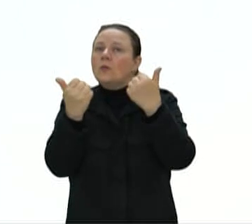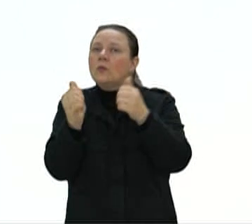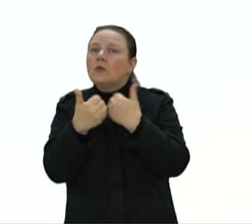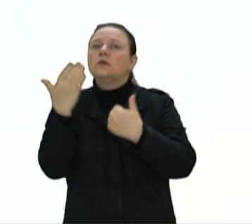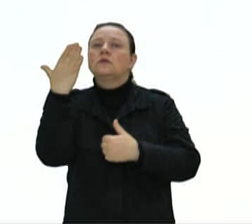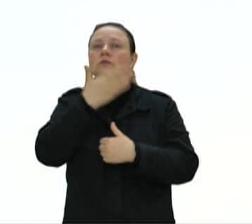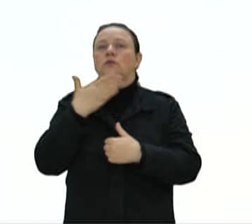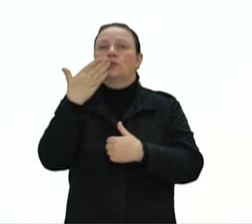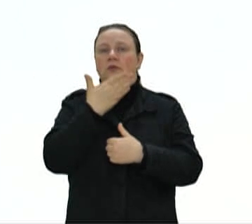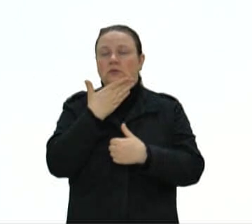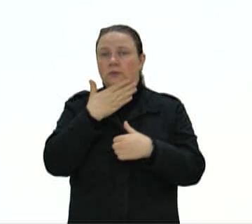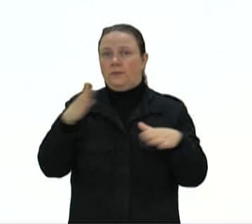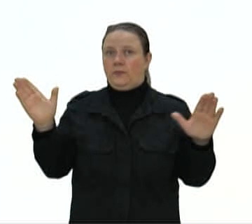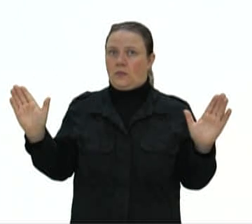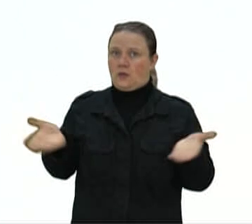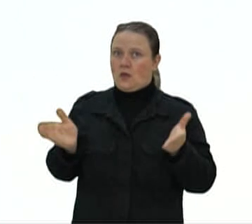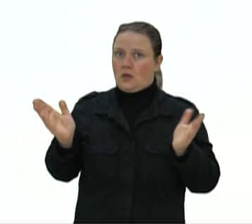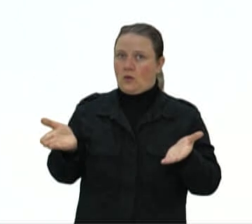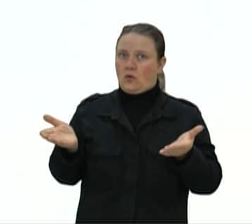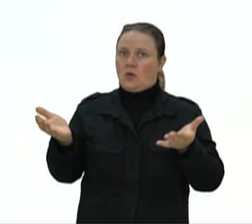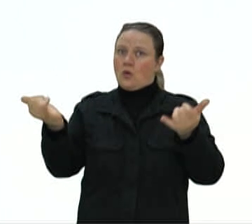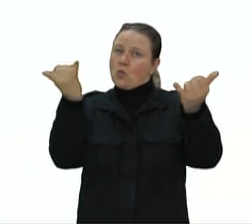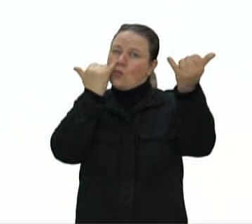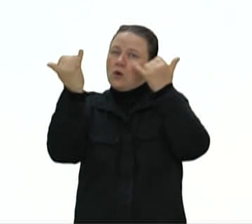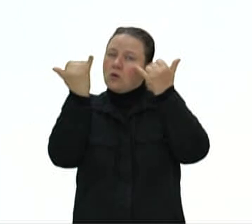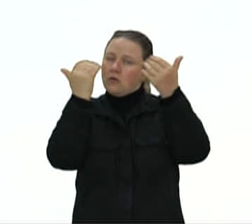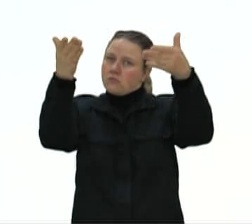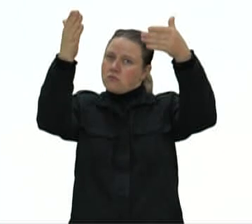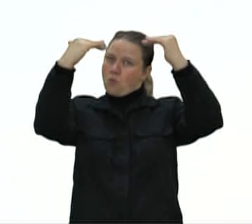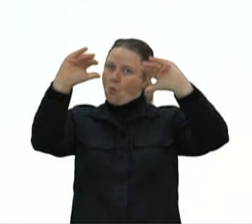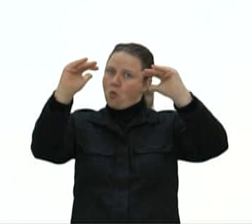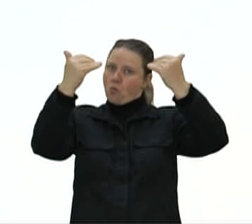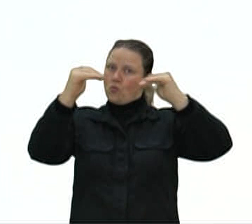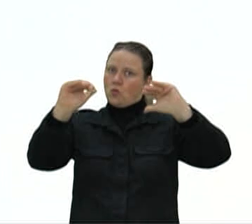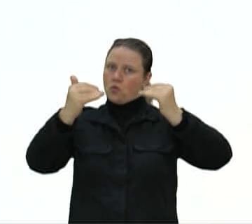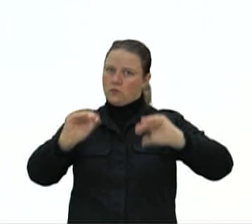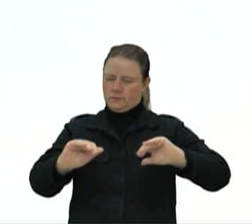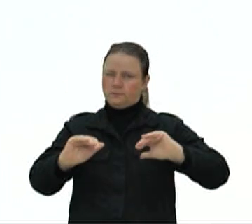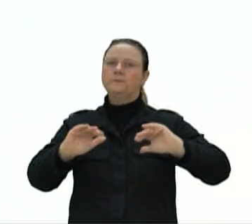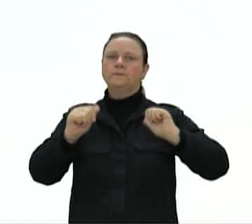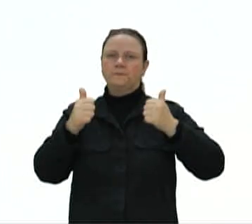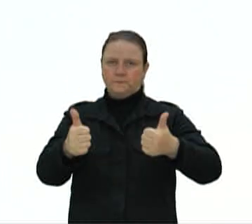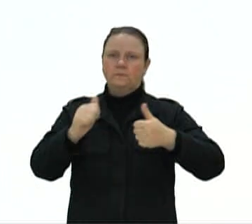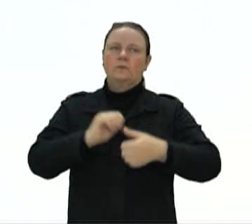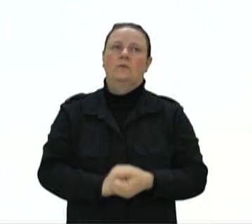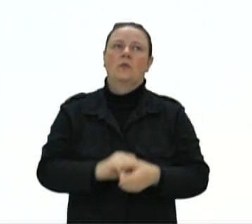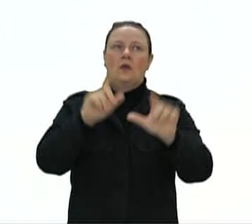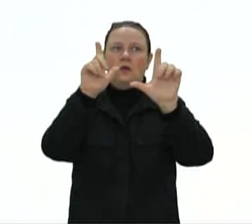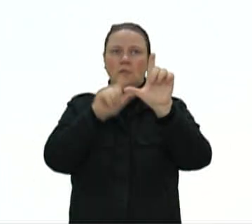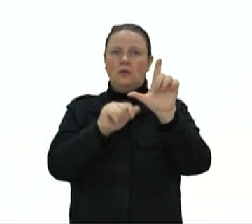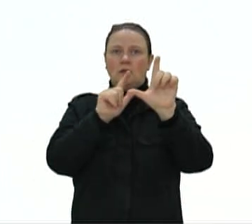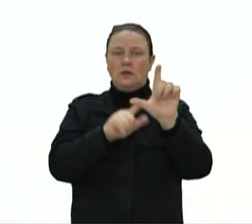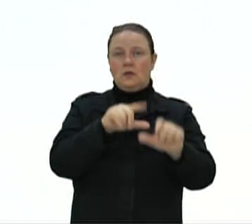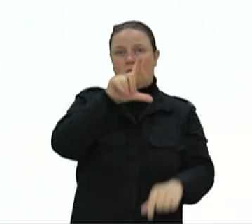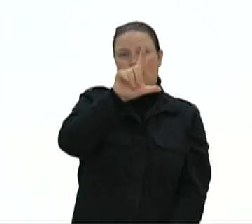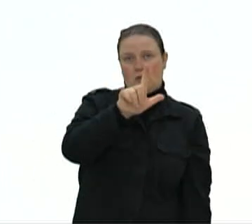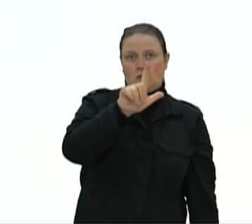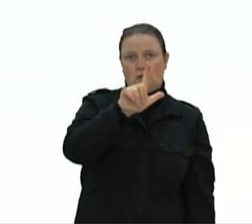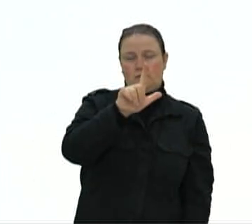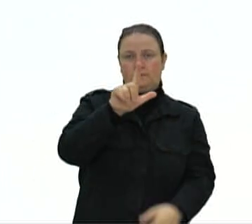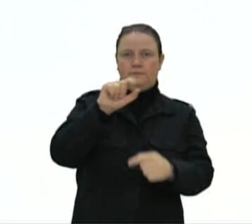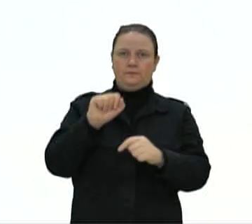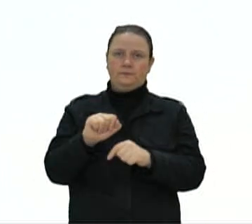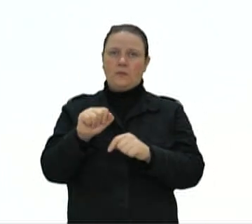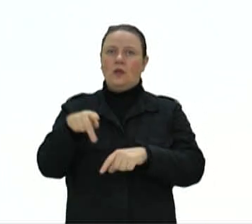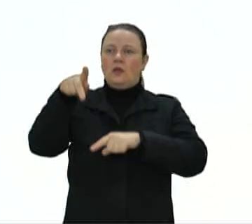pessoal? Dividir as informações, tá certo? Olha lá, as letras LP vão